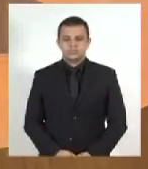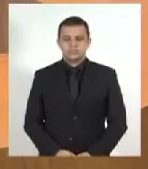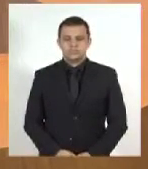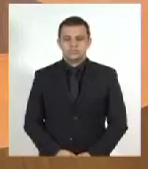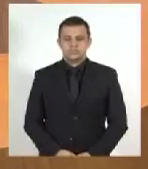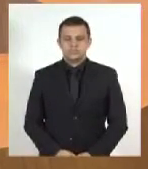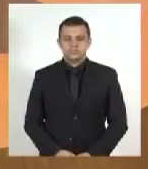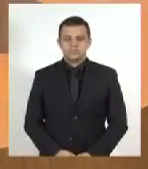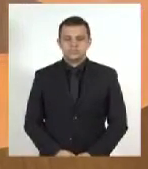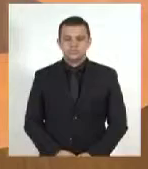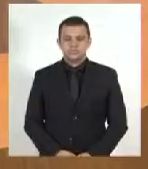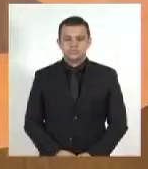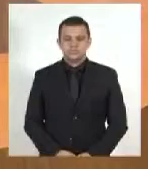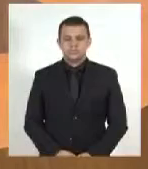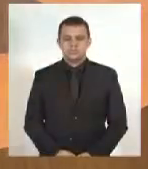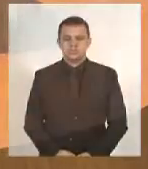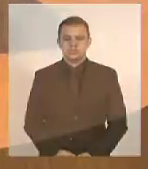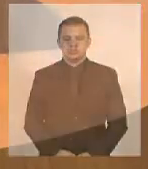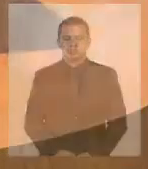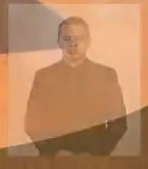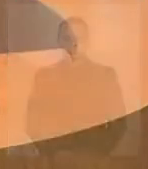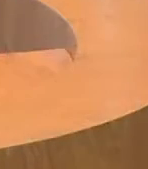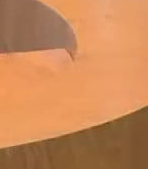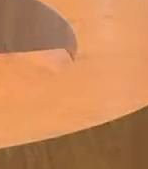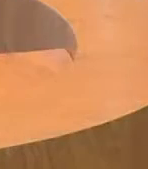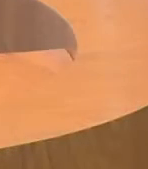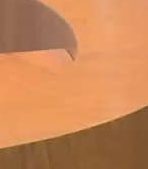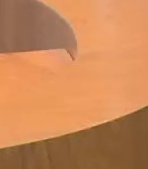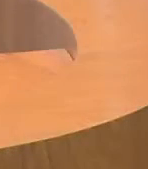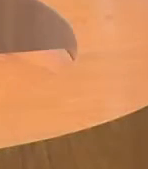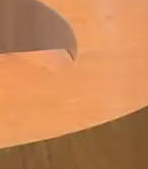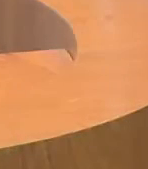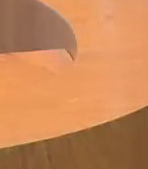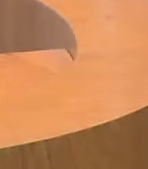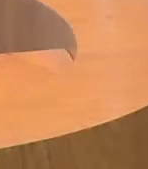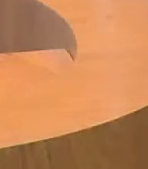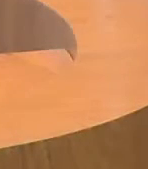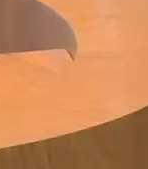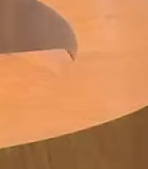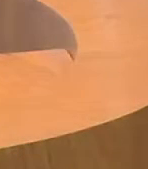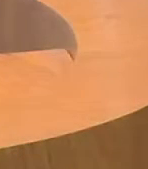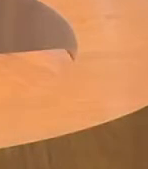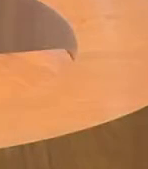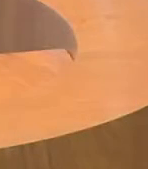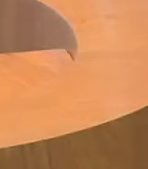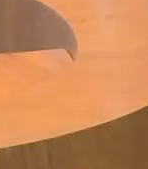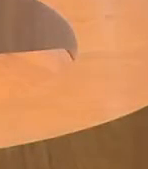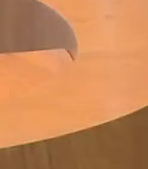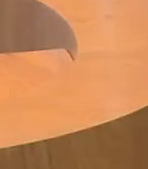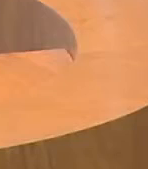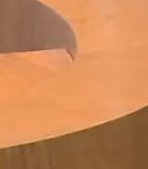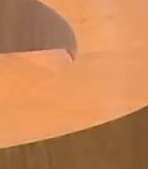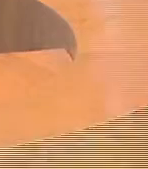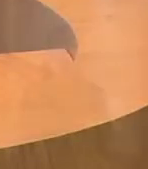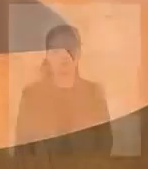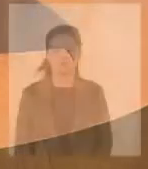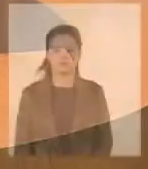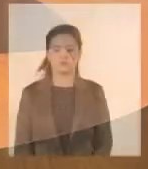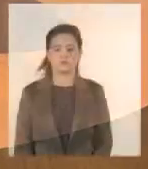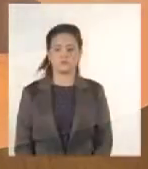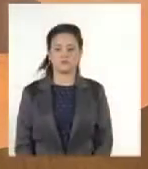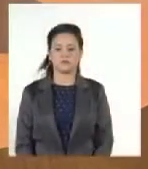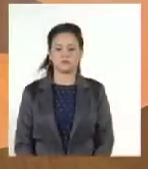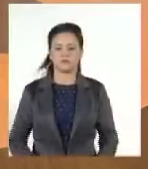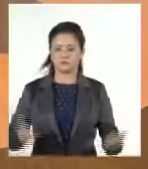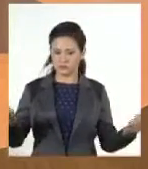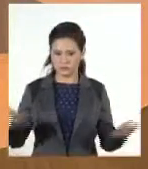hoje encaminhamos a mesma mensagem de pesar à senhora Inês Amorim e à Câmara Municipal de Grajaú